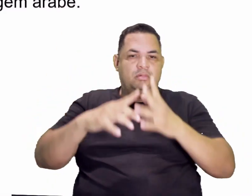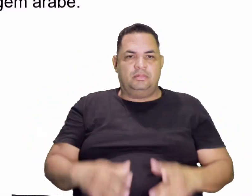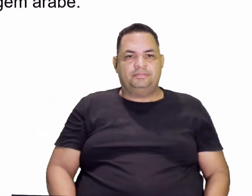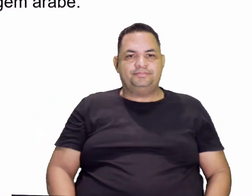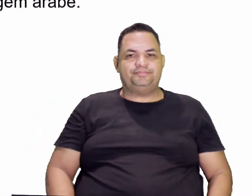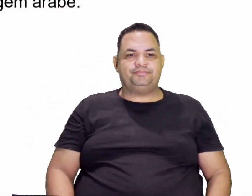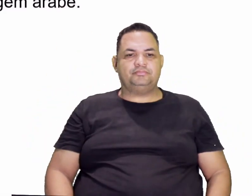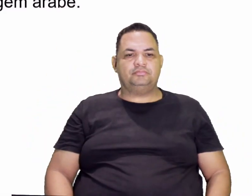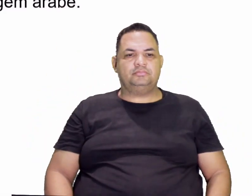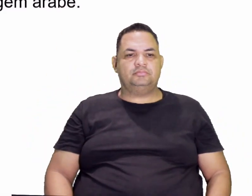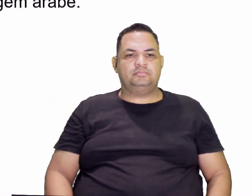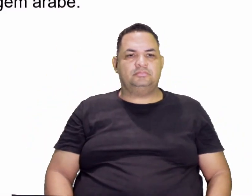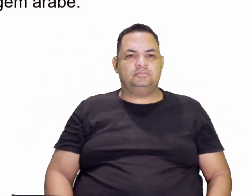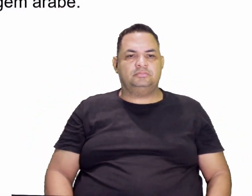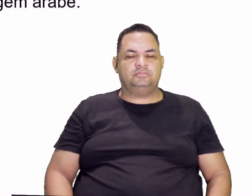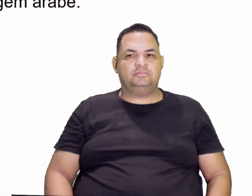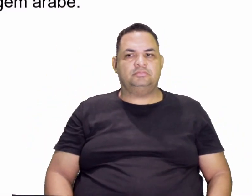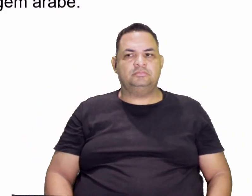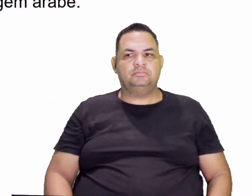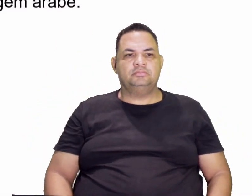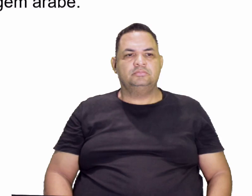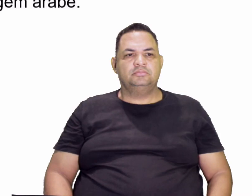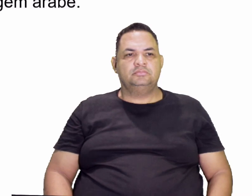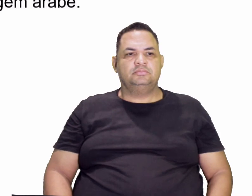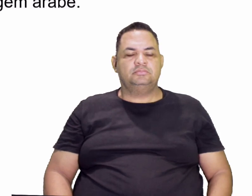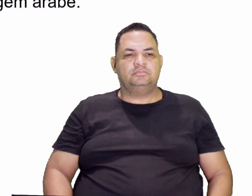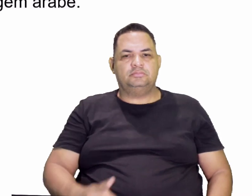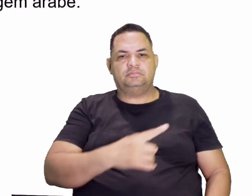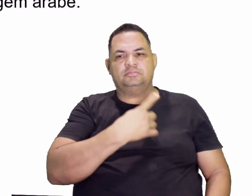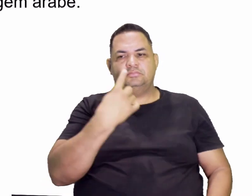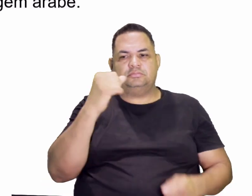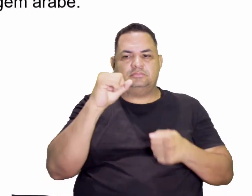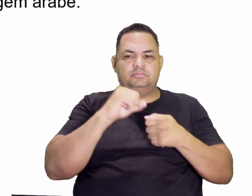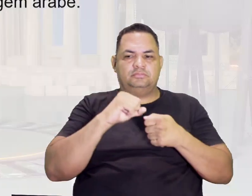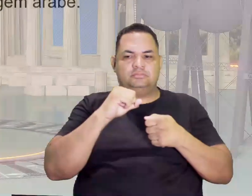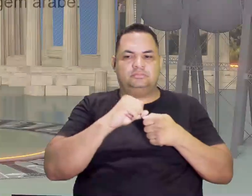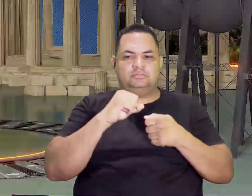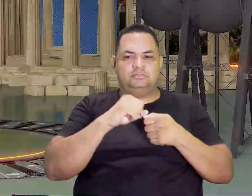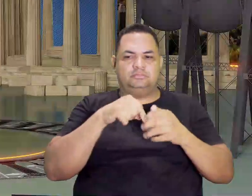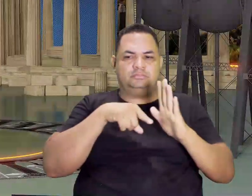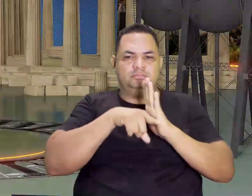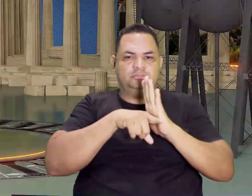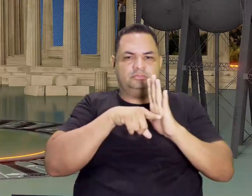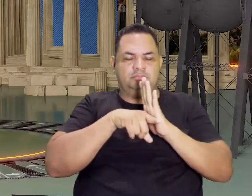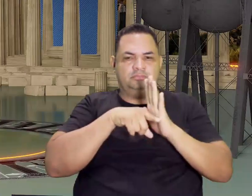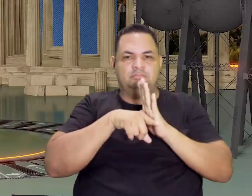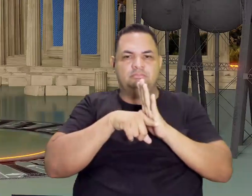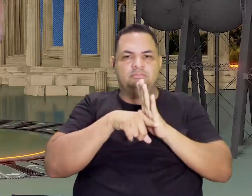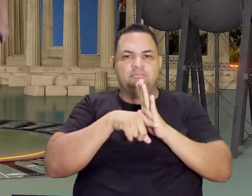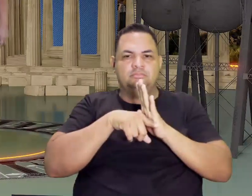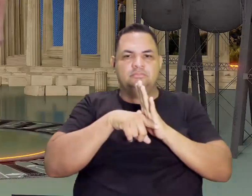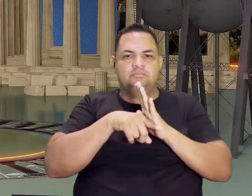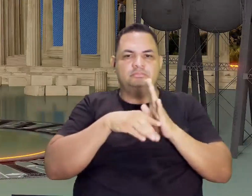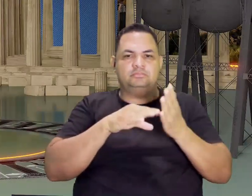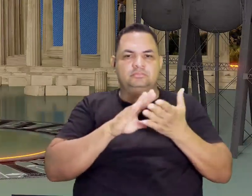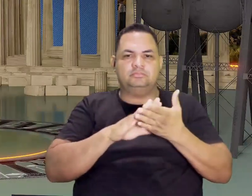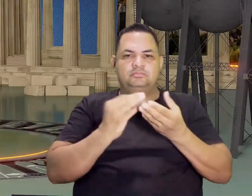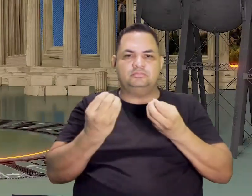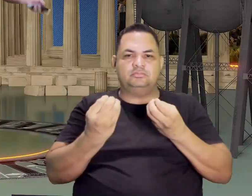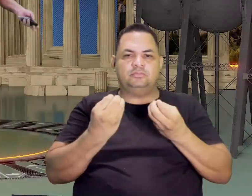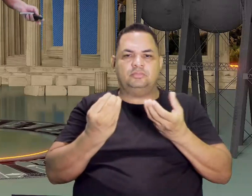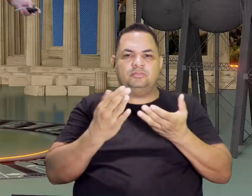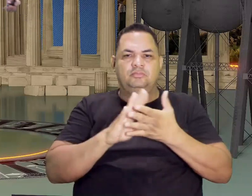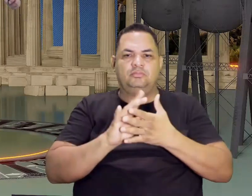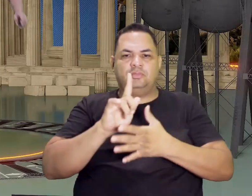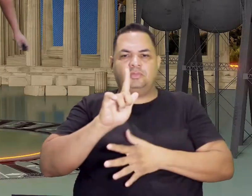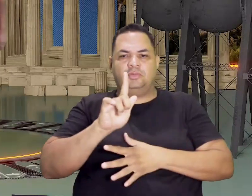Agora, gente, nós vimos já nós fizemos uma análise, vem aqui comigo. Fizemos uma análise sobre